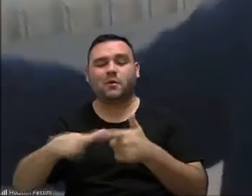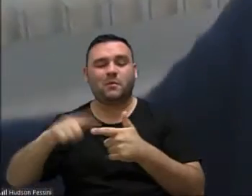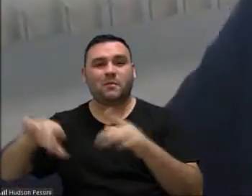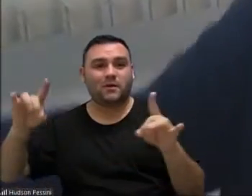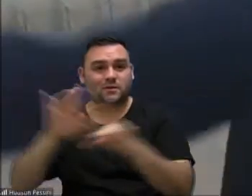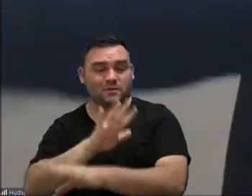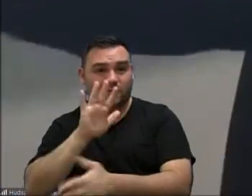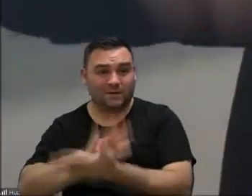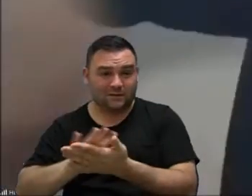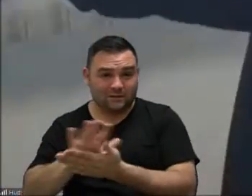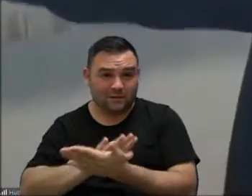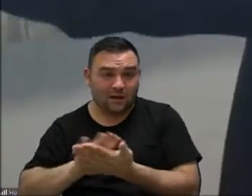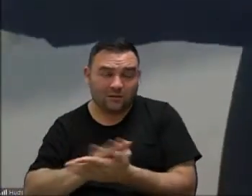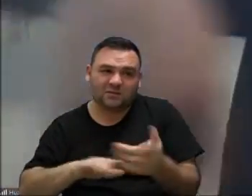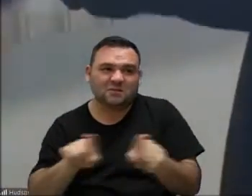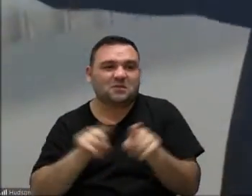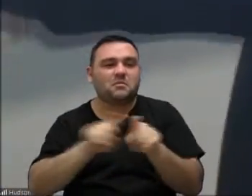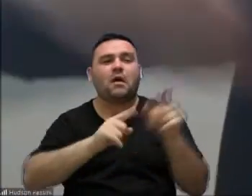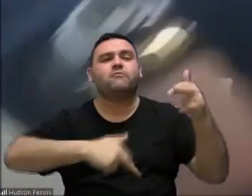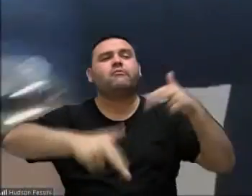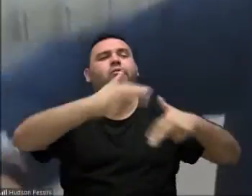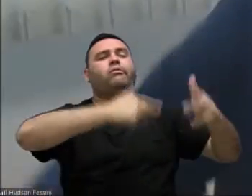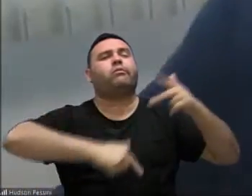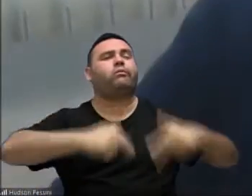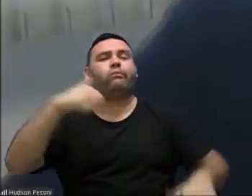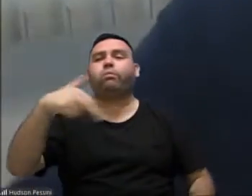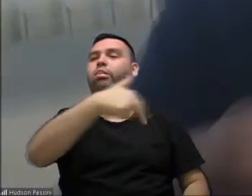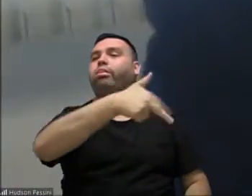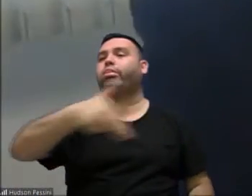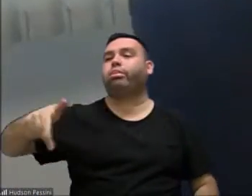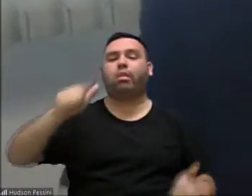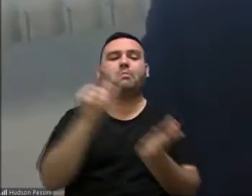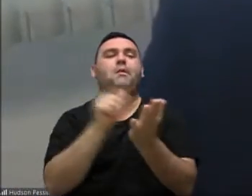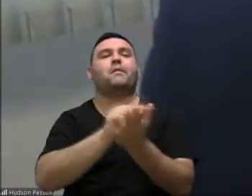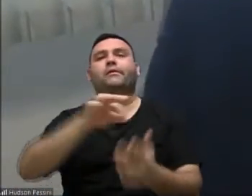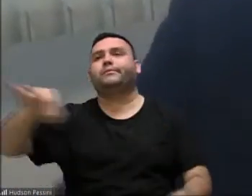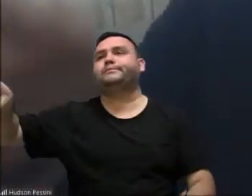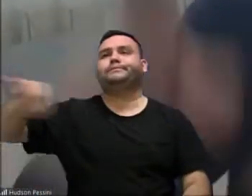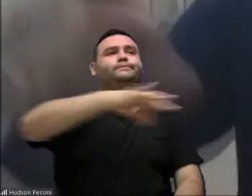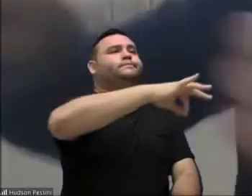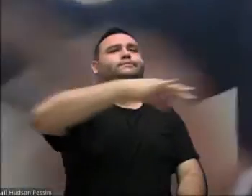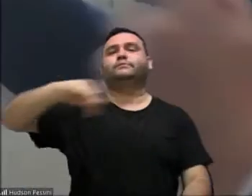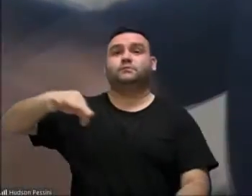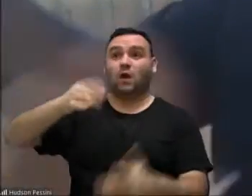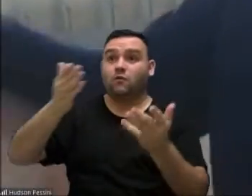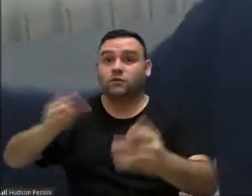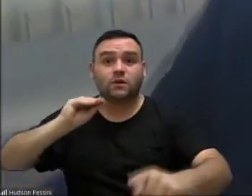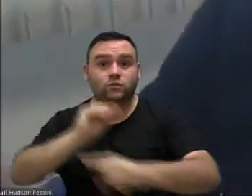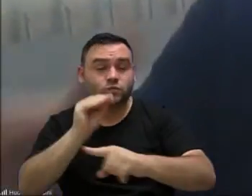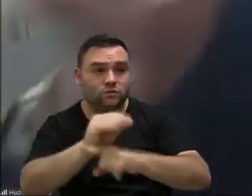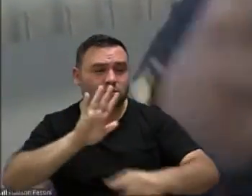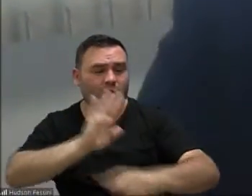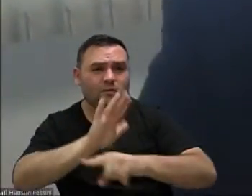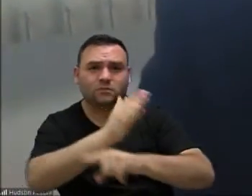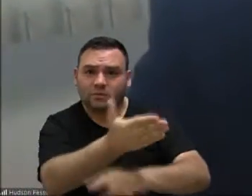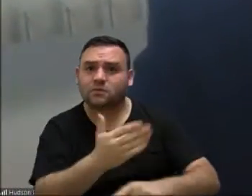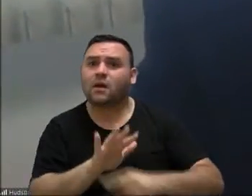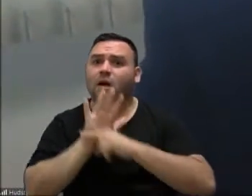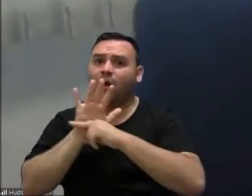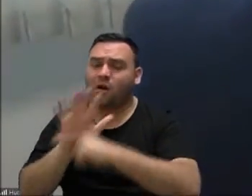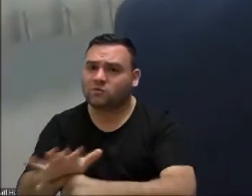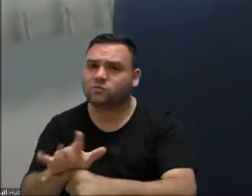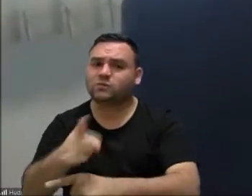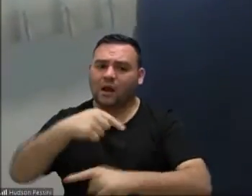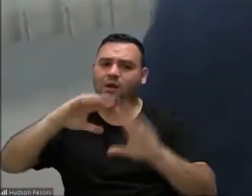porcaria nenhuma e fica andando o dia todo de um lado pro outro com papelzinho pra lá e pra cá você sustenta esses caras ajudem